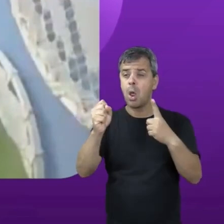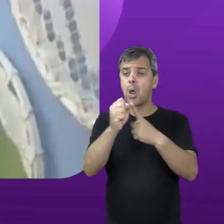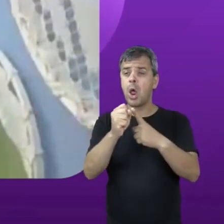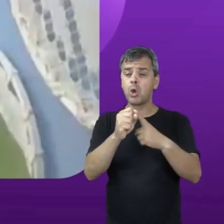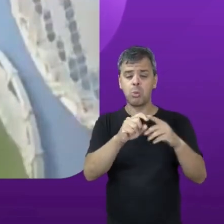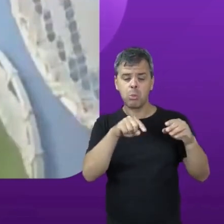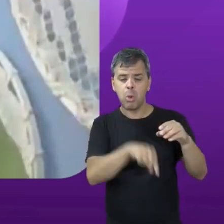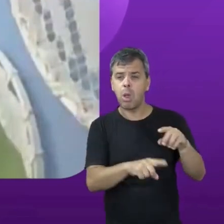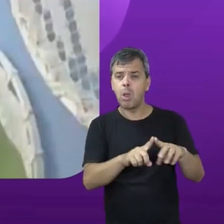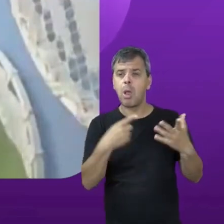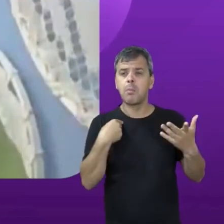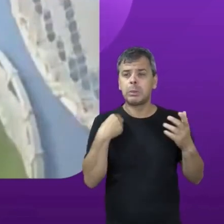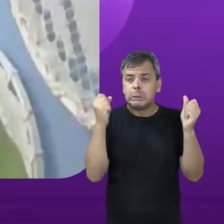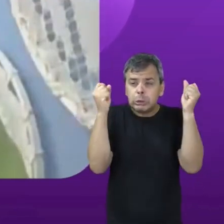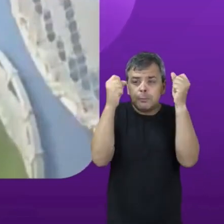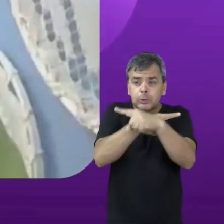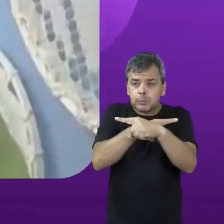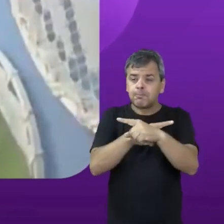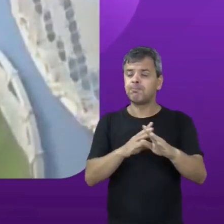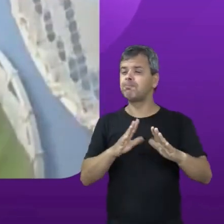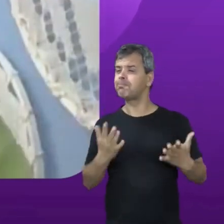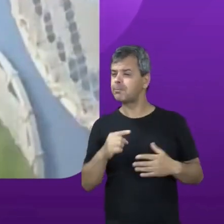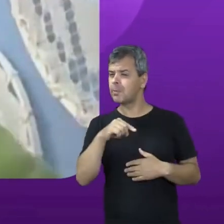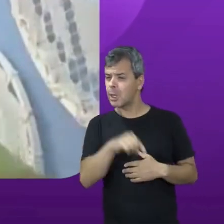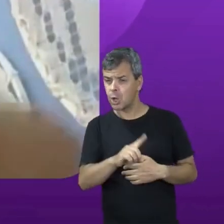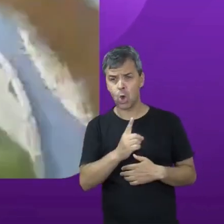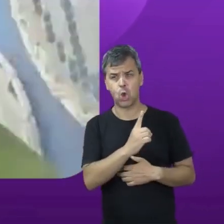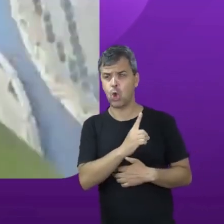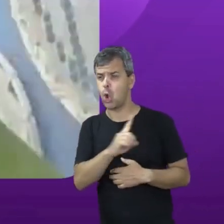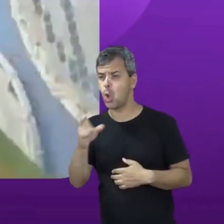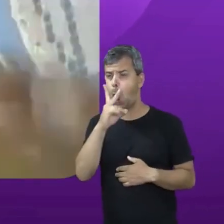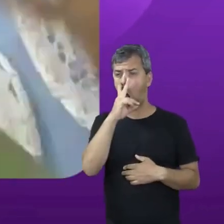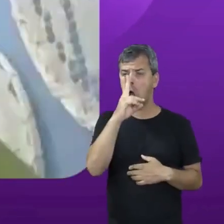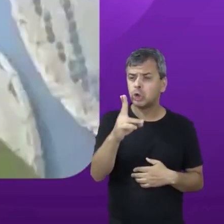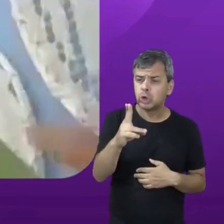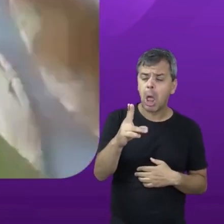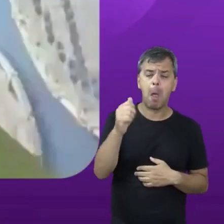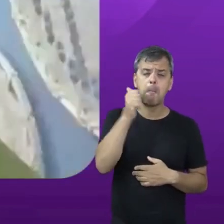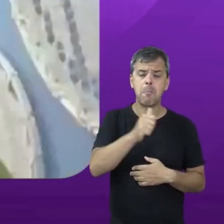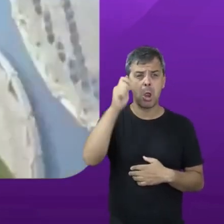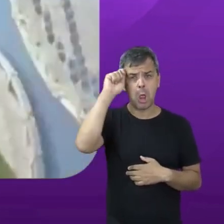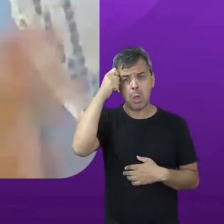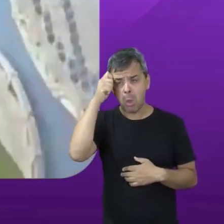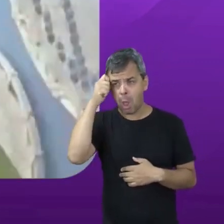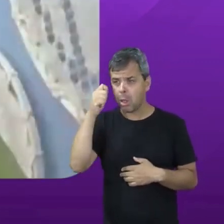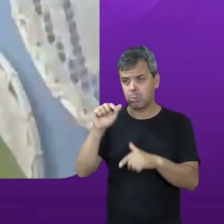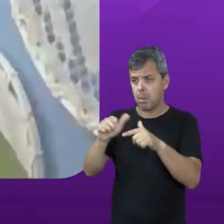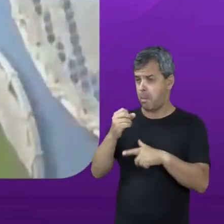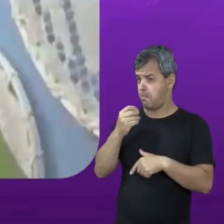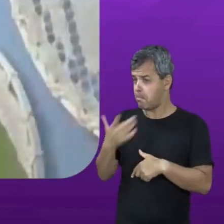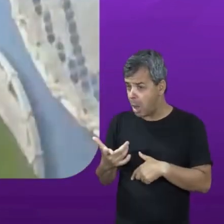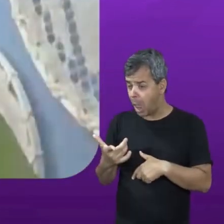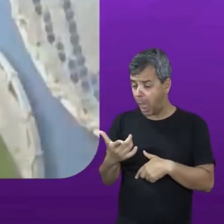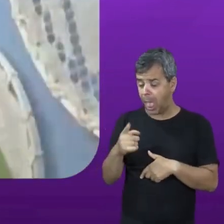num lugar de muita complexidade, né? E isso não é só achar que mulheres negras não são competentes. Isso